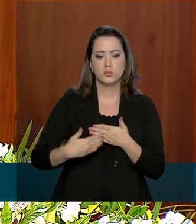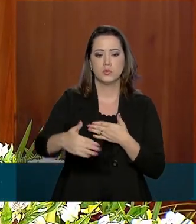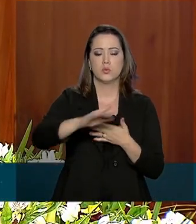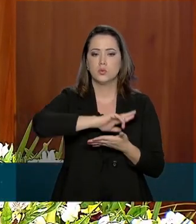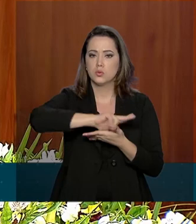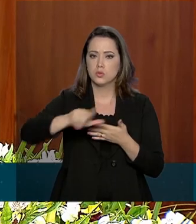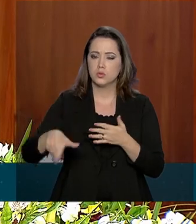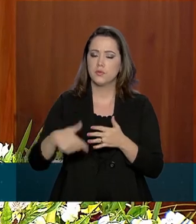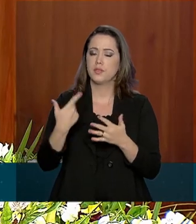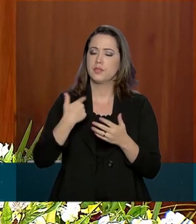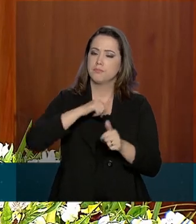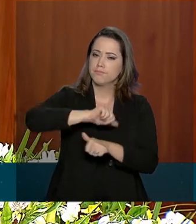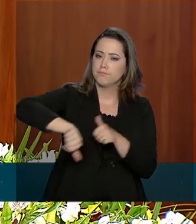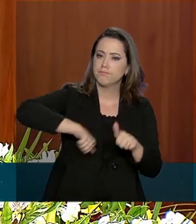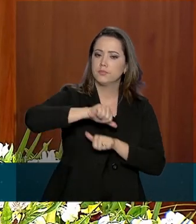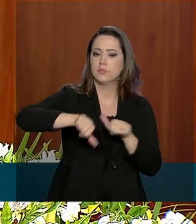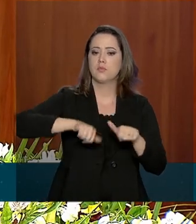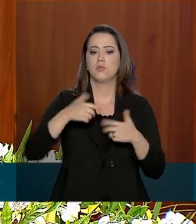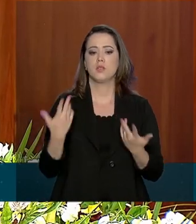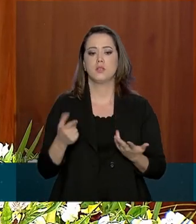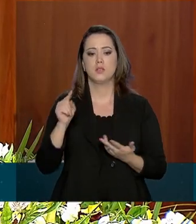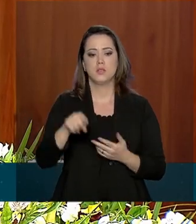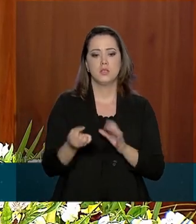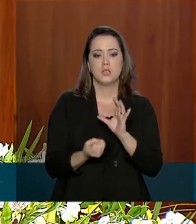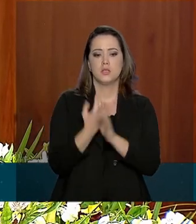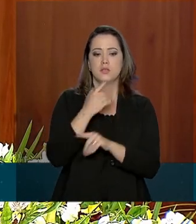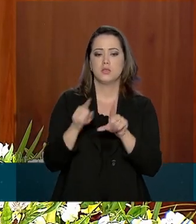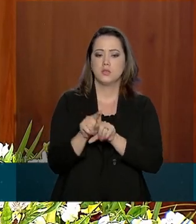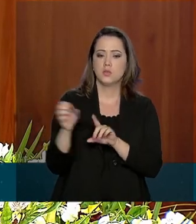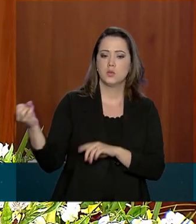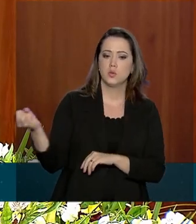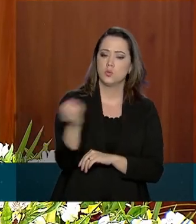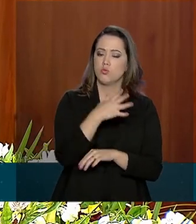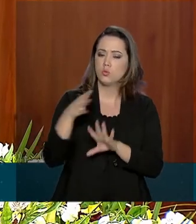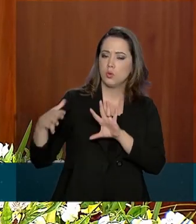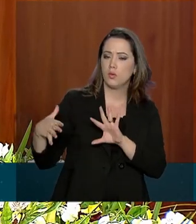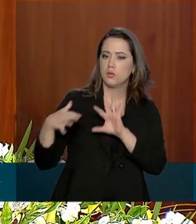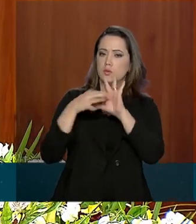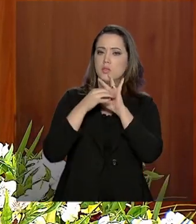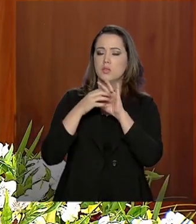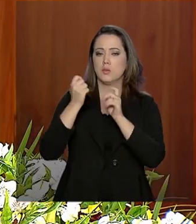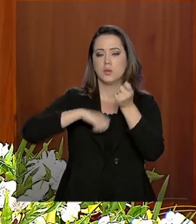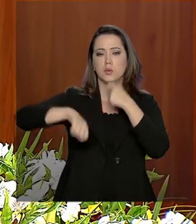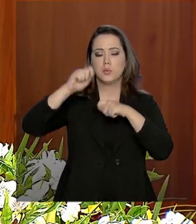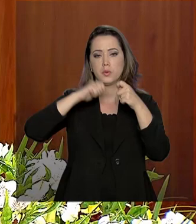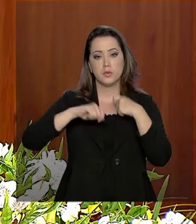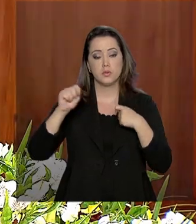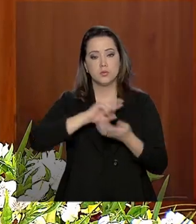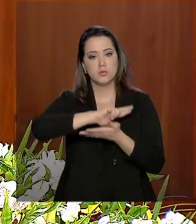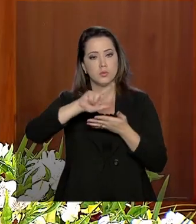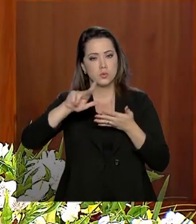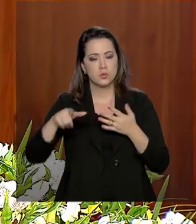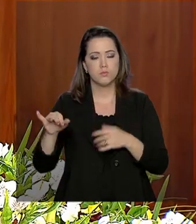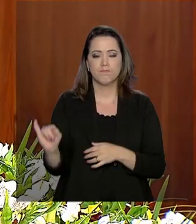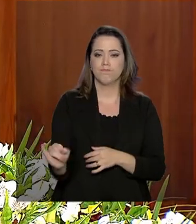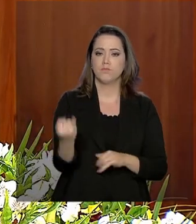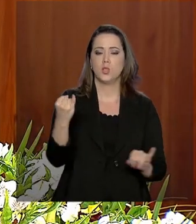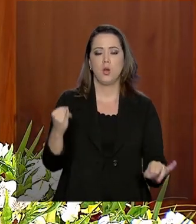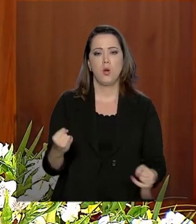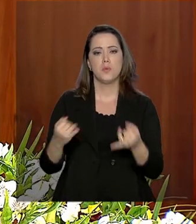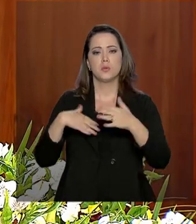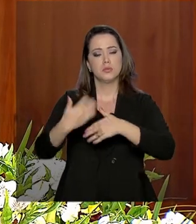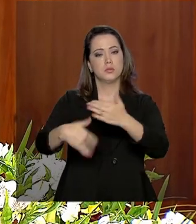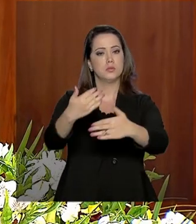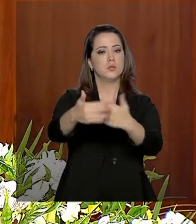grandes modificações com o surgimento de novos parceiros econômicos em inúmeras oportunidades de